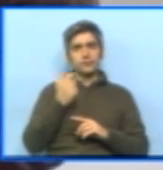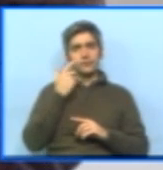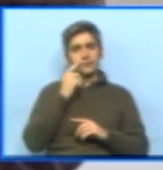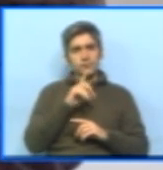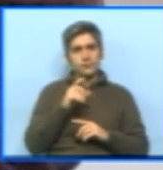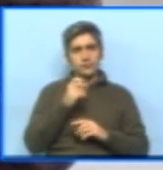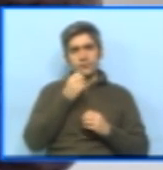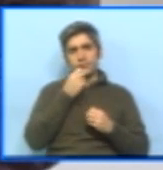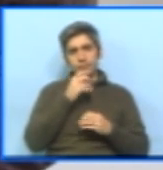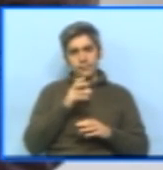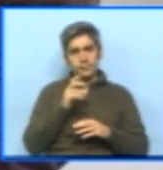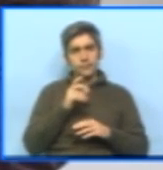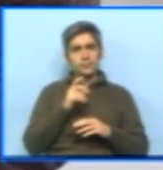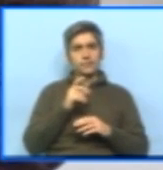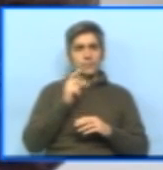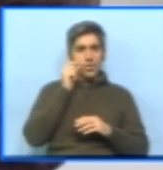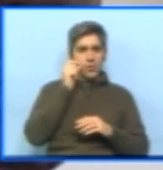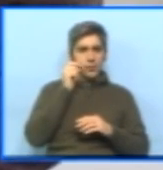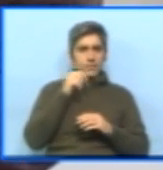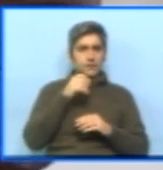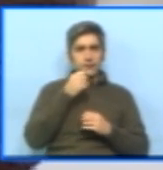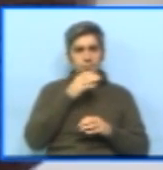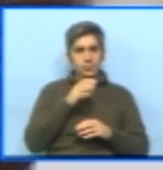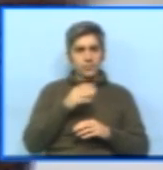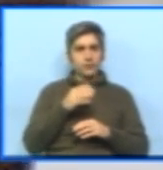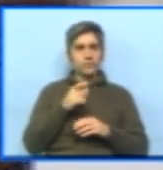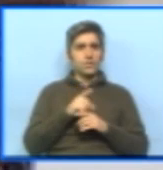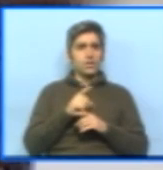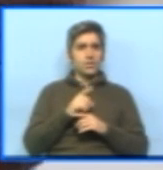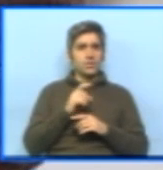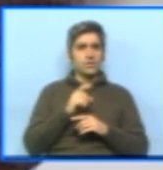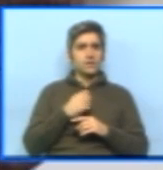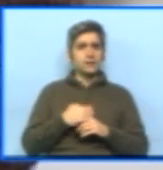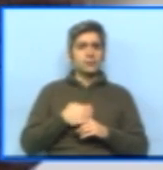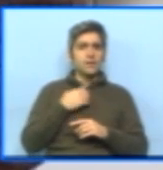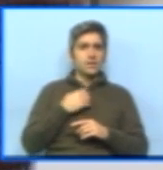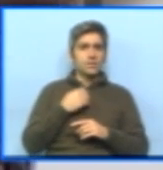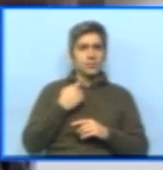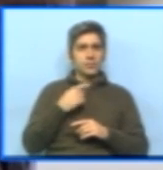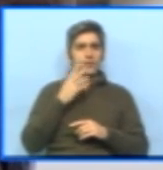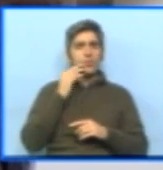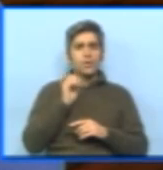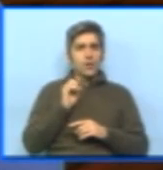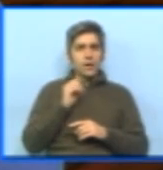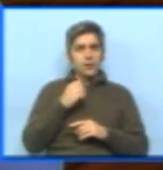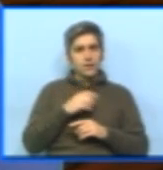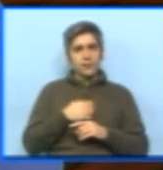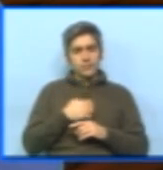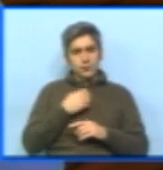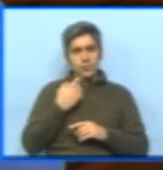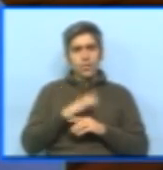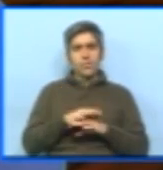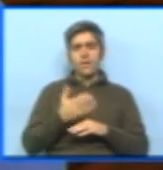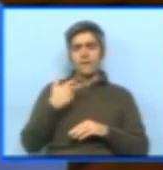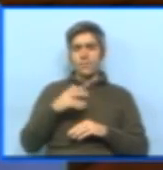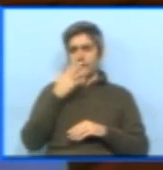perder o pudor, especialmente dos homens, de perdermos o pudor do sentimento, ou seja, parece que cá fora não temos capacidade